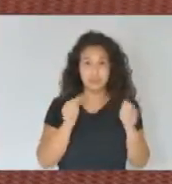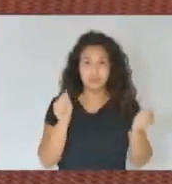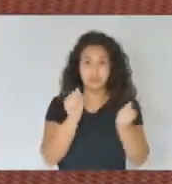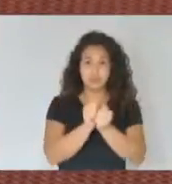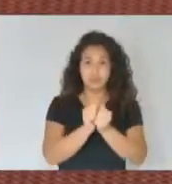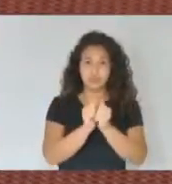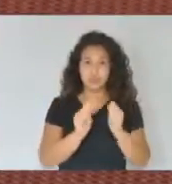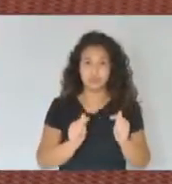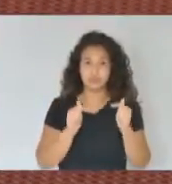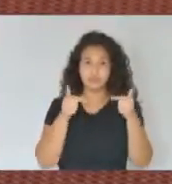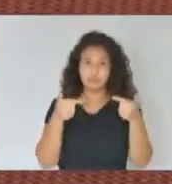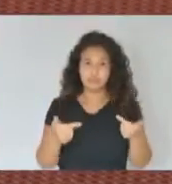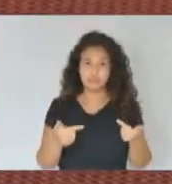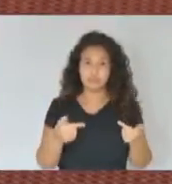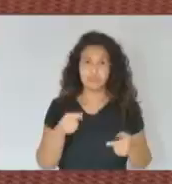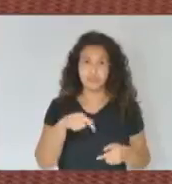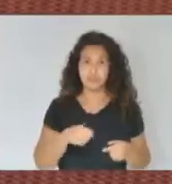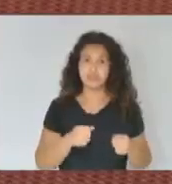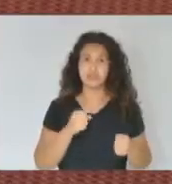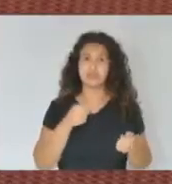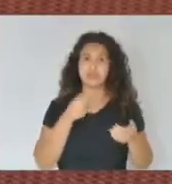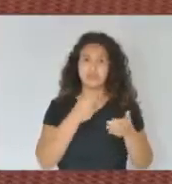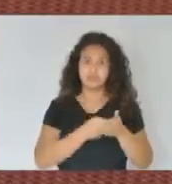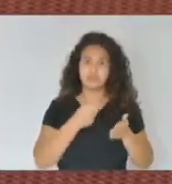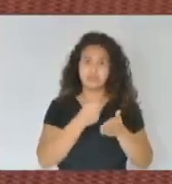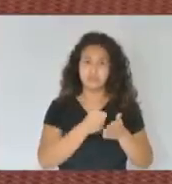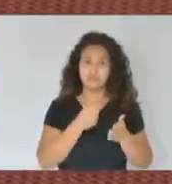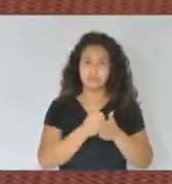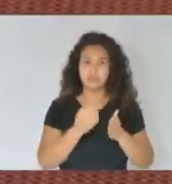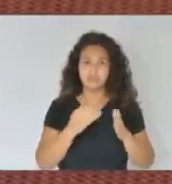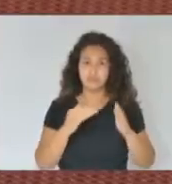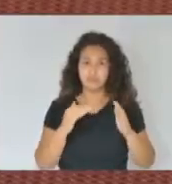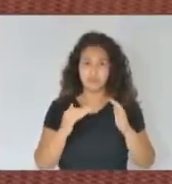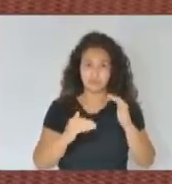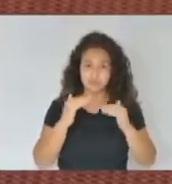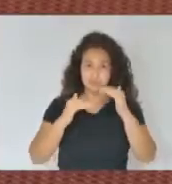nós exigirmos um avanço maior, uma